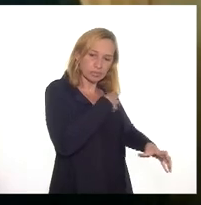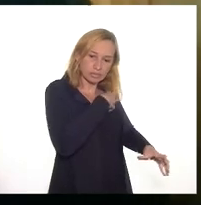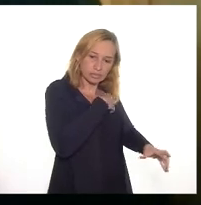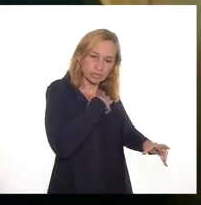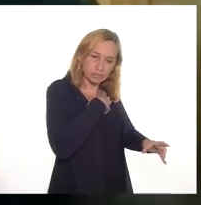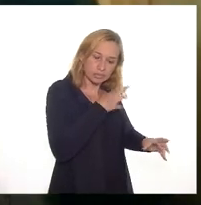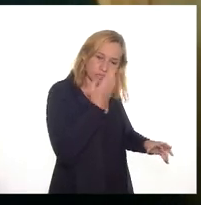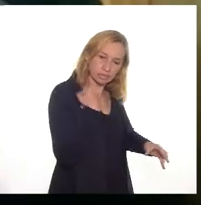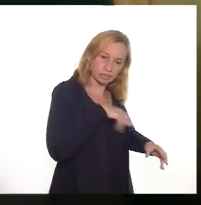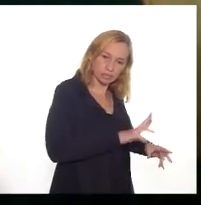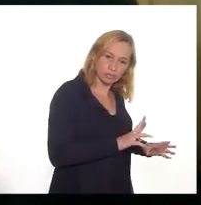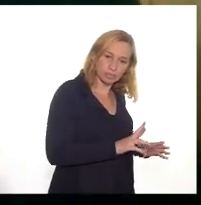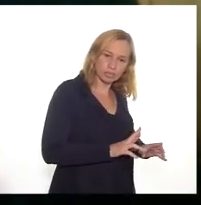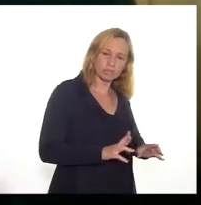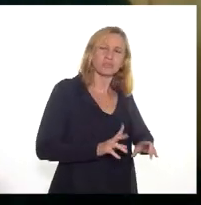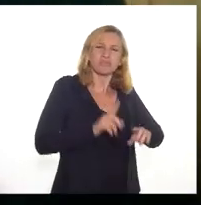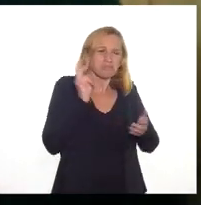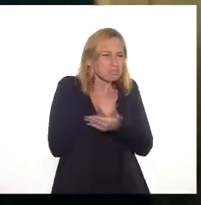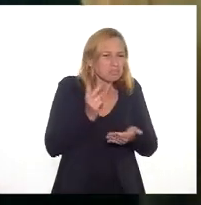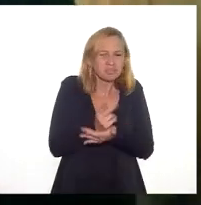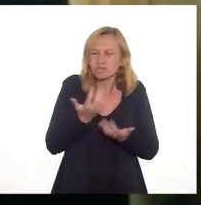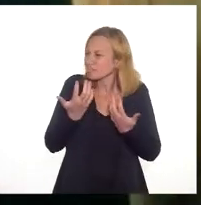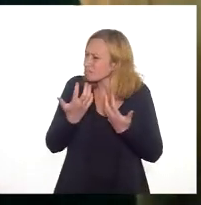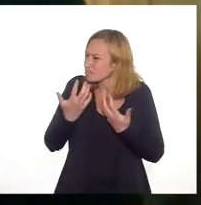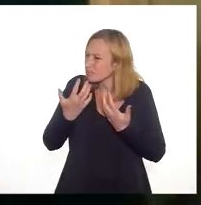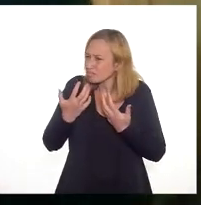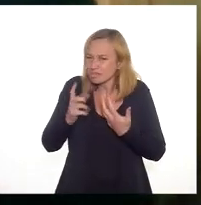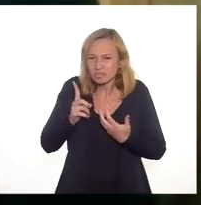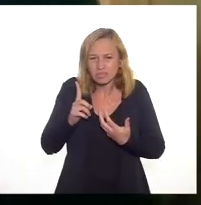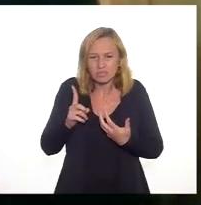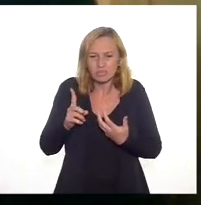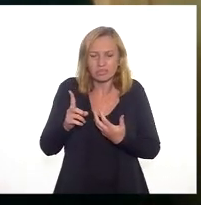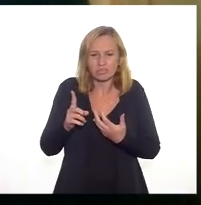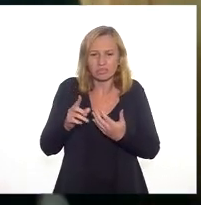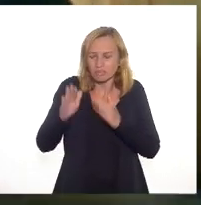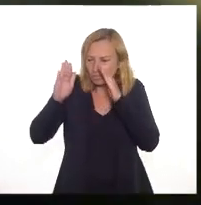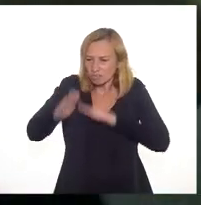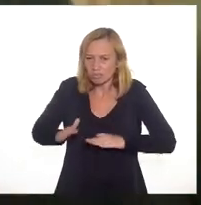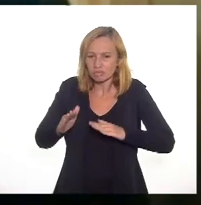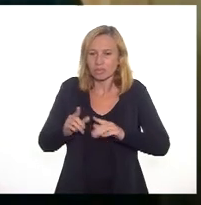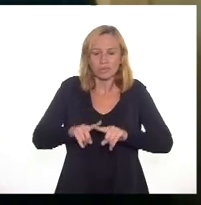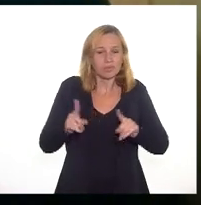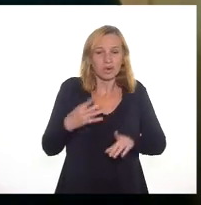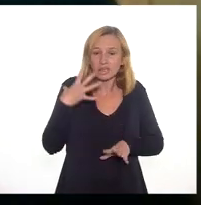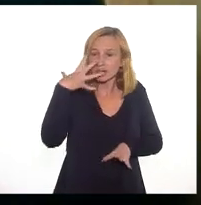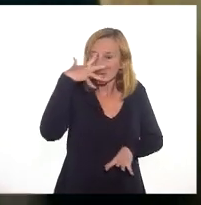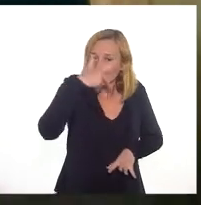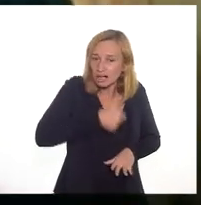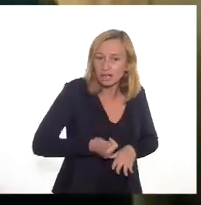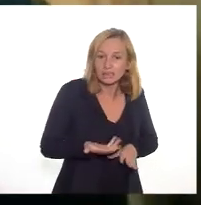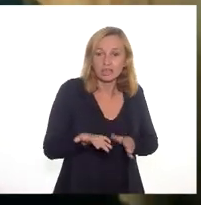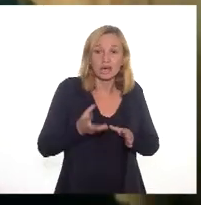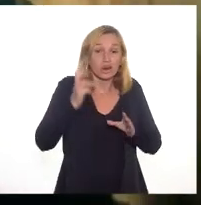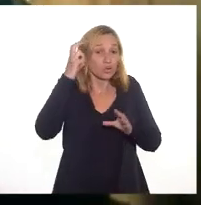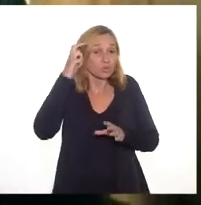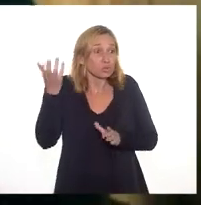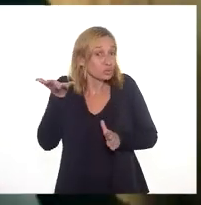Né? Mas mesmo para quem não é devoto, ela tem um sentido histórico, de beleza sacra, de